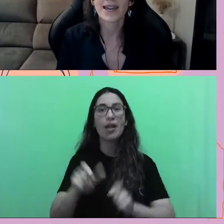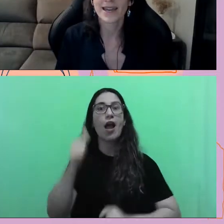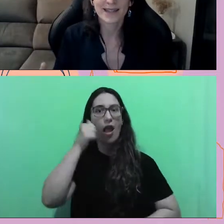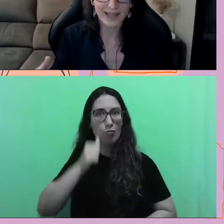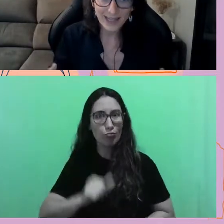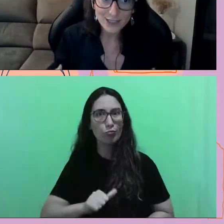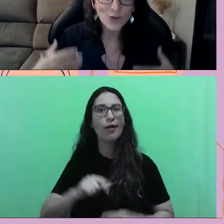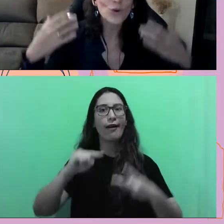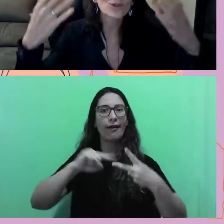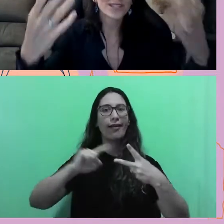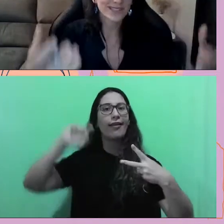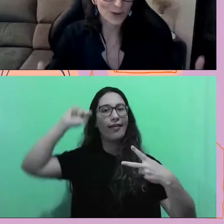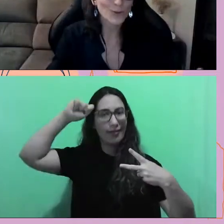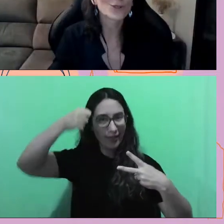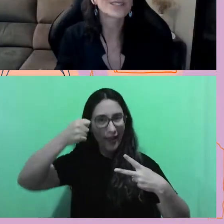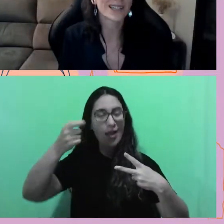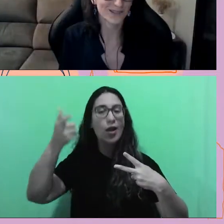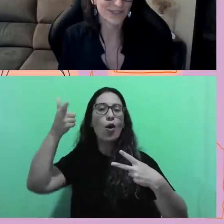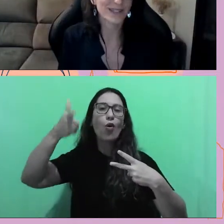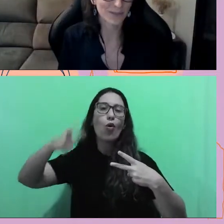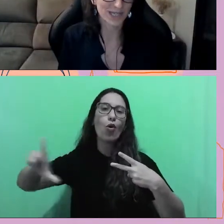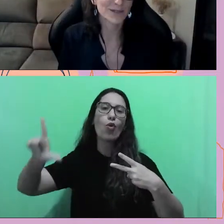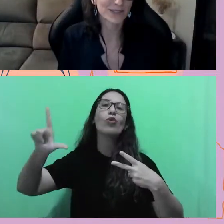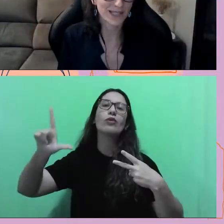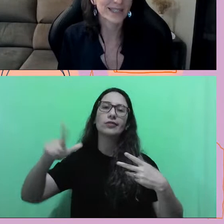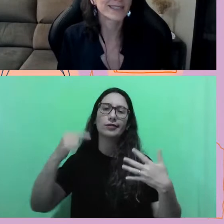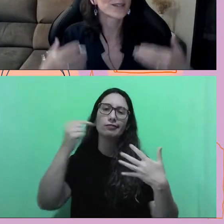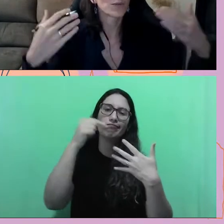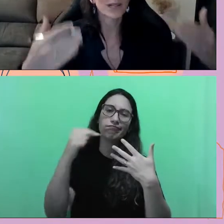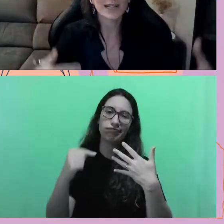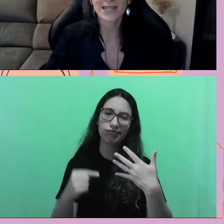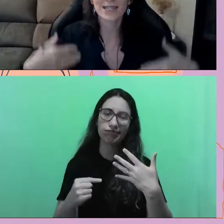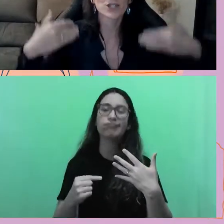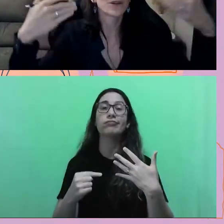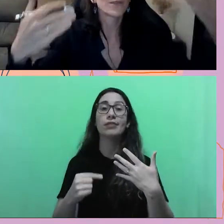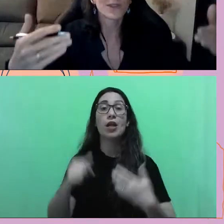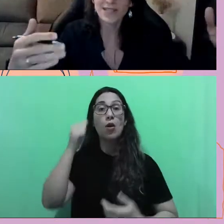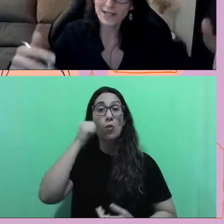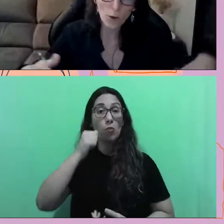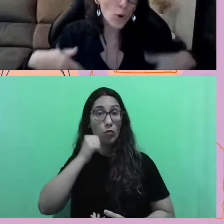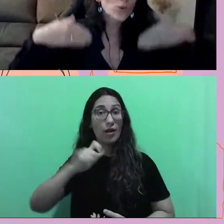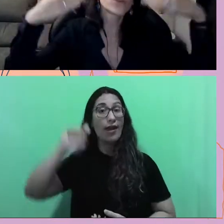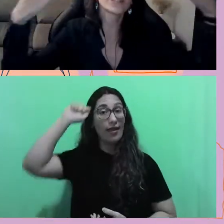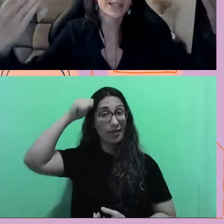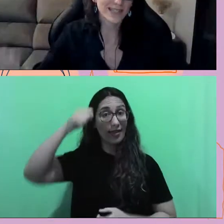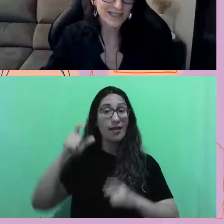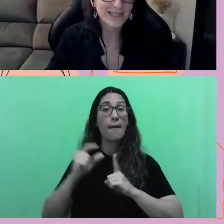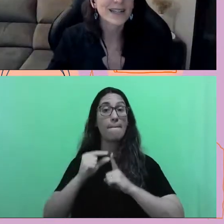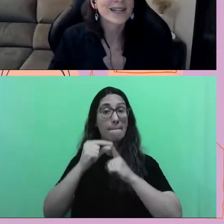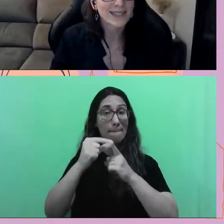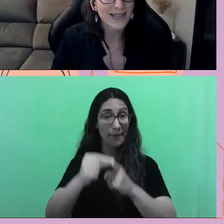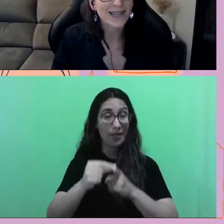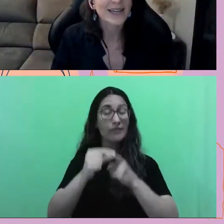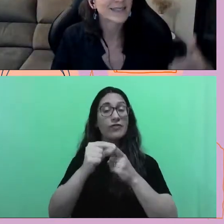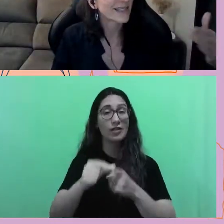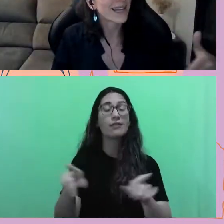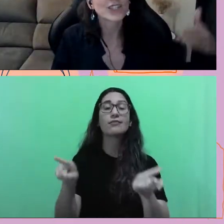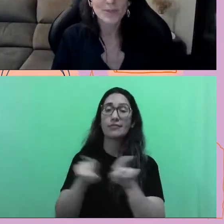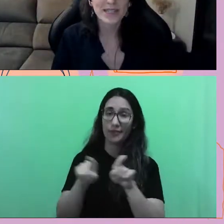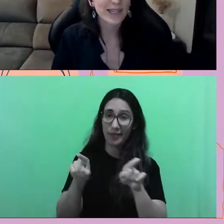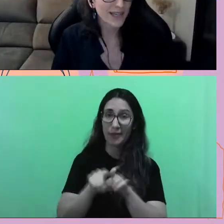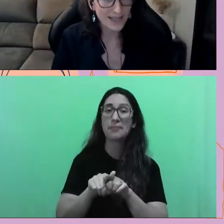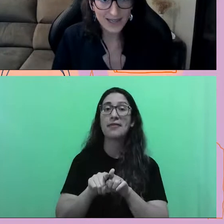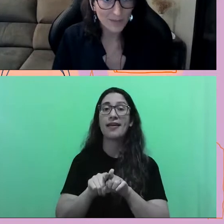negra traz outros atravessamentos, né? Ser uma mulher negra de periferia, outros ainda, né?